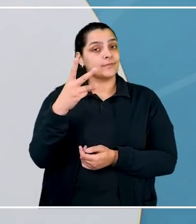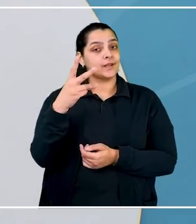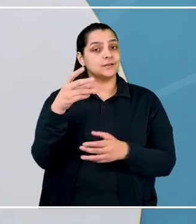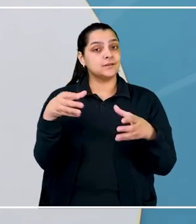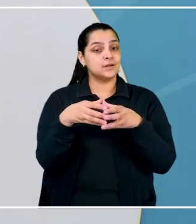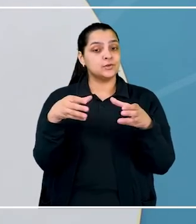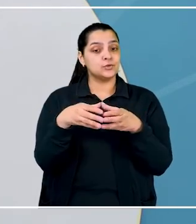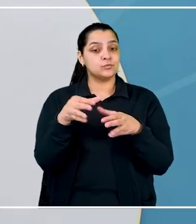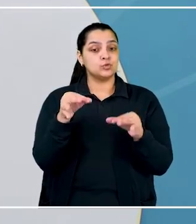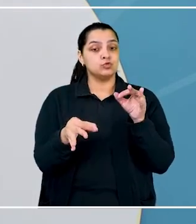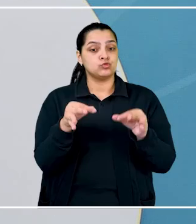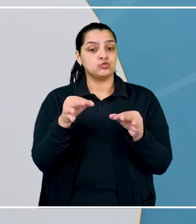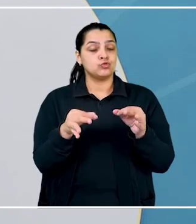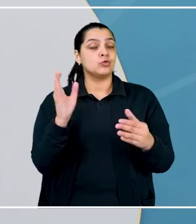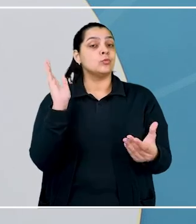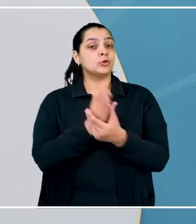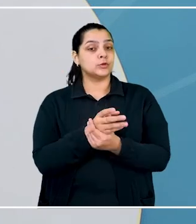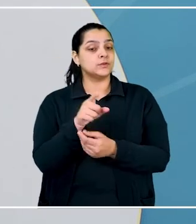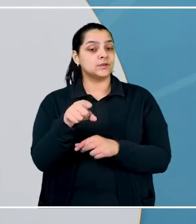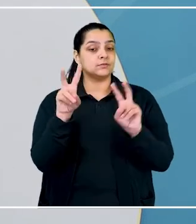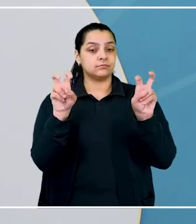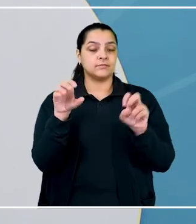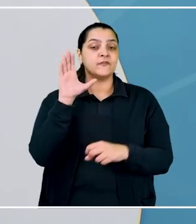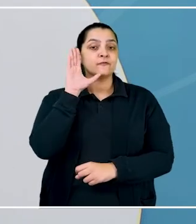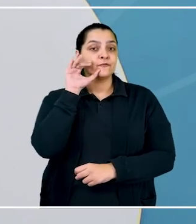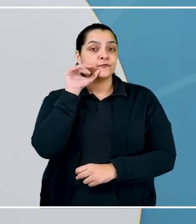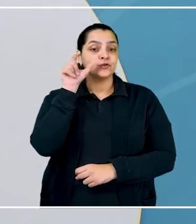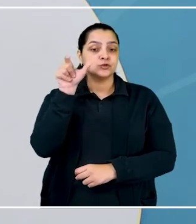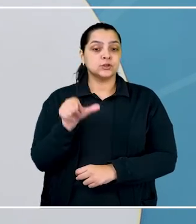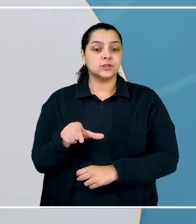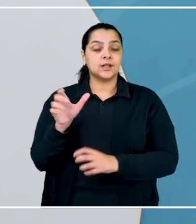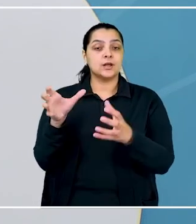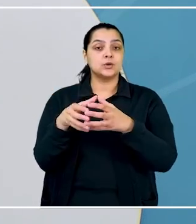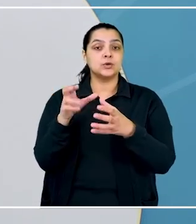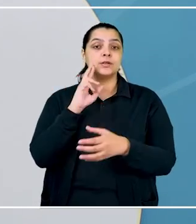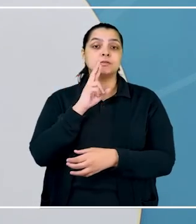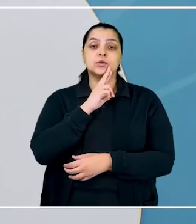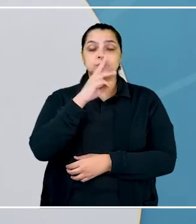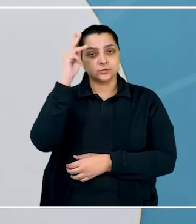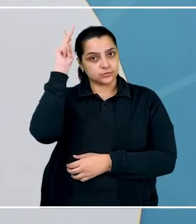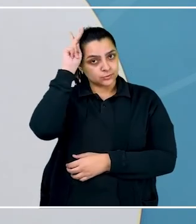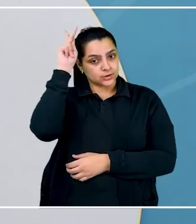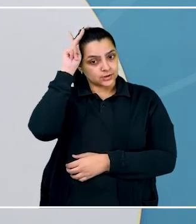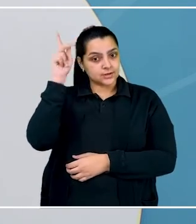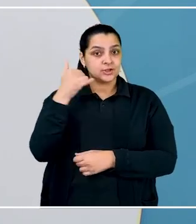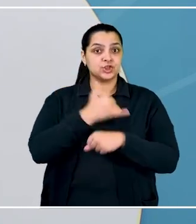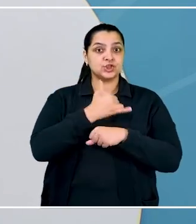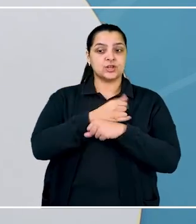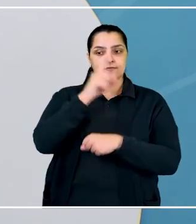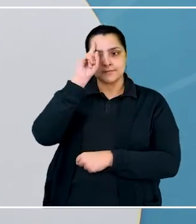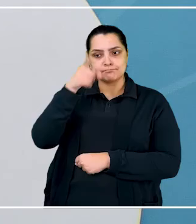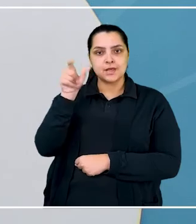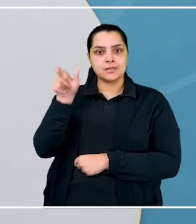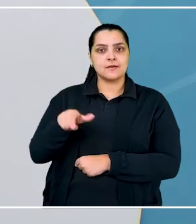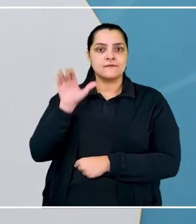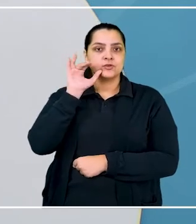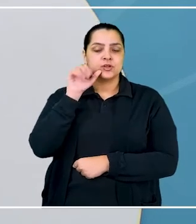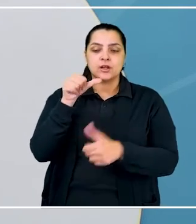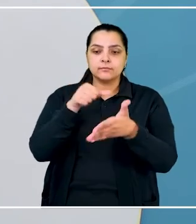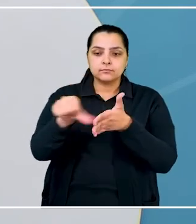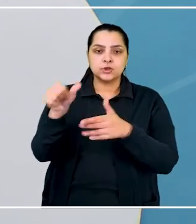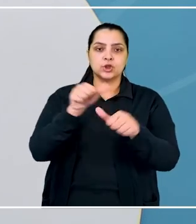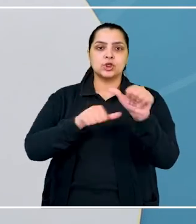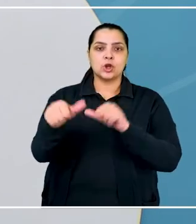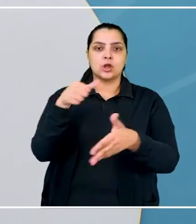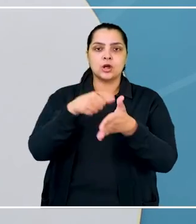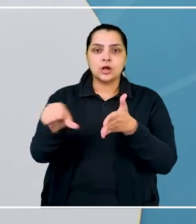terceira turma do TST julgou um caso envolvendo esse tema. Um empregado da rede Burger King, que era orientado pela chefia a trocar a etiqueta